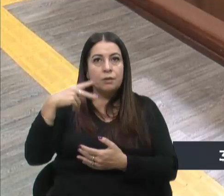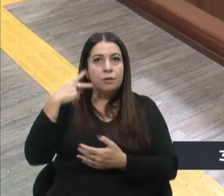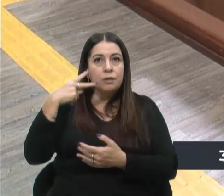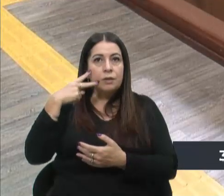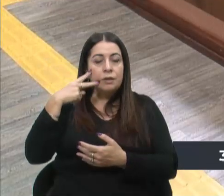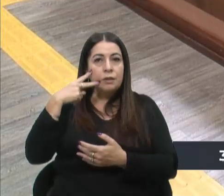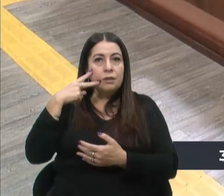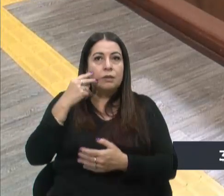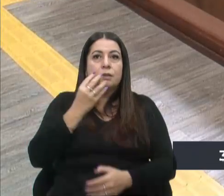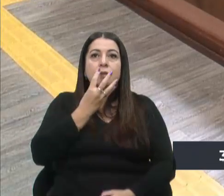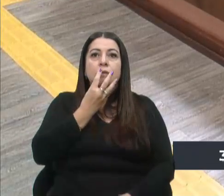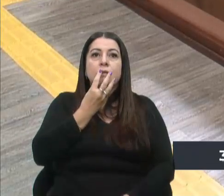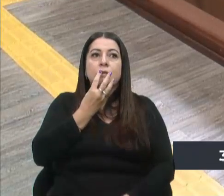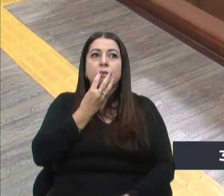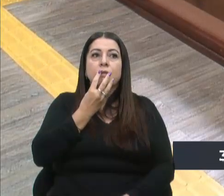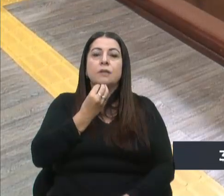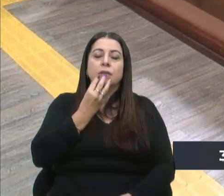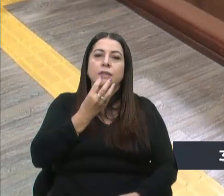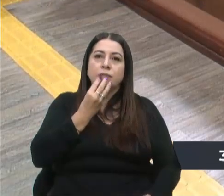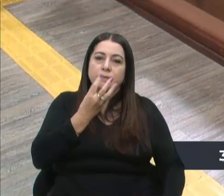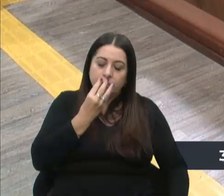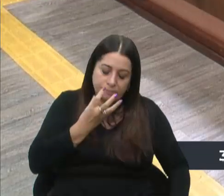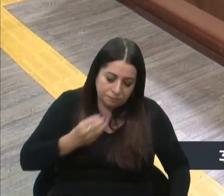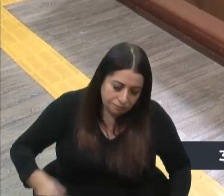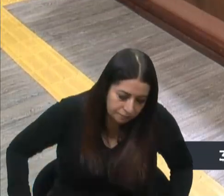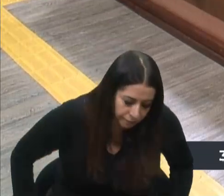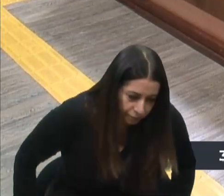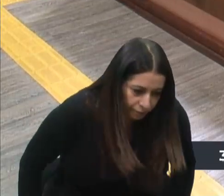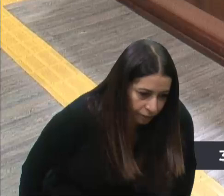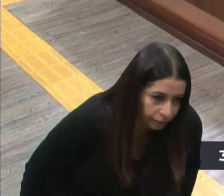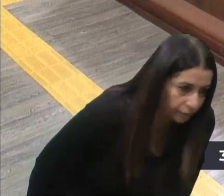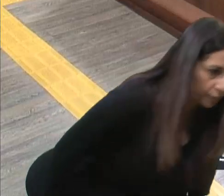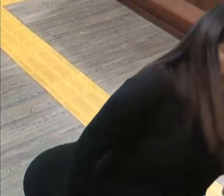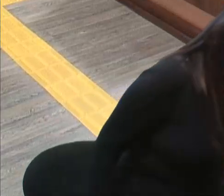vereador Camilles, na tribuna.